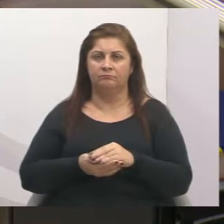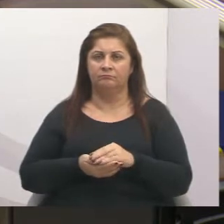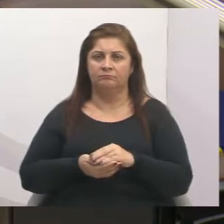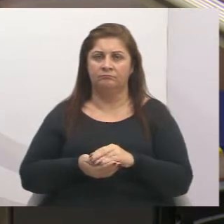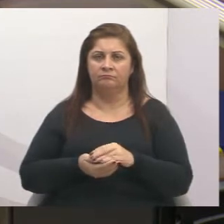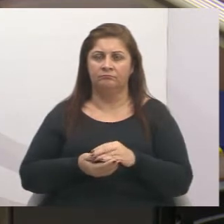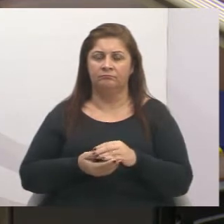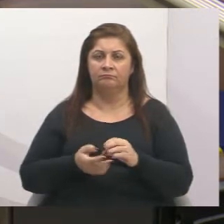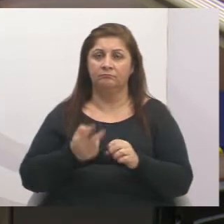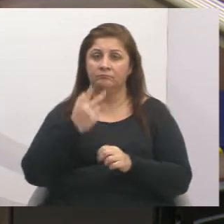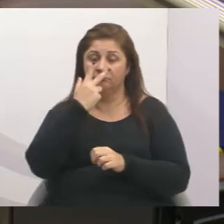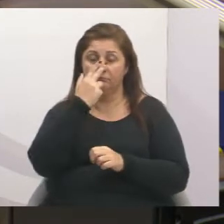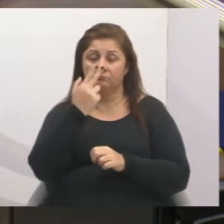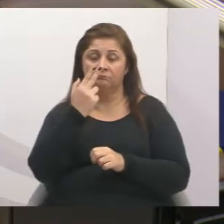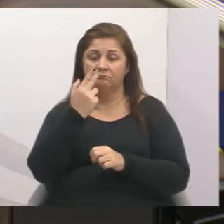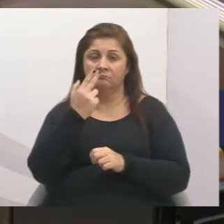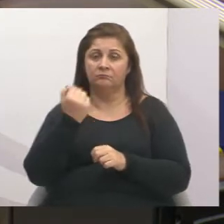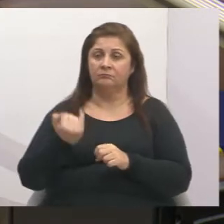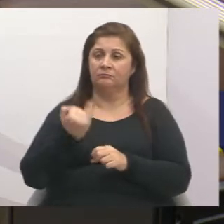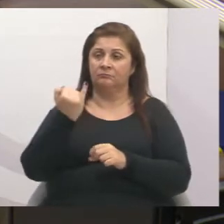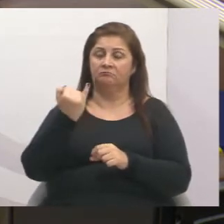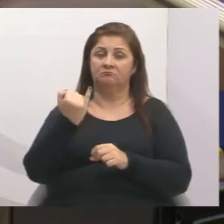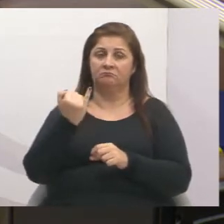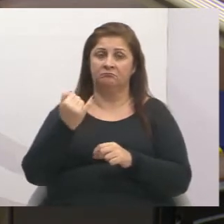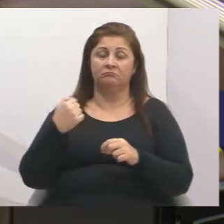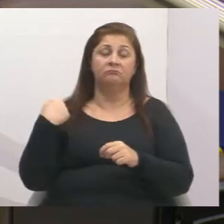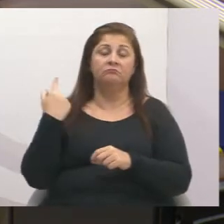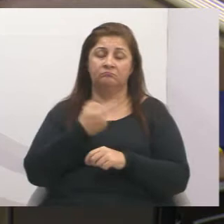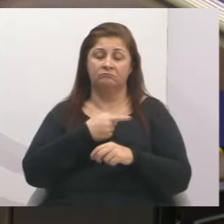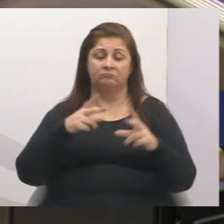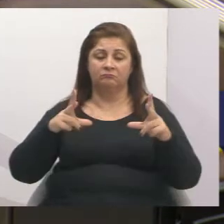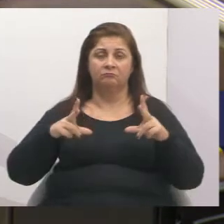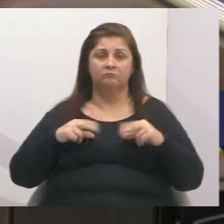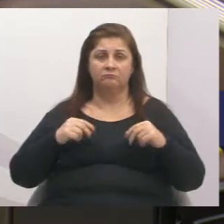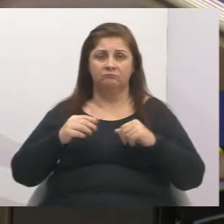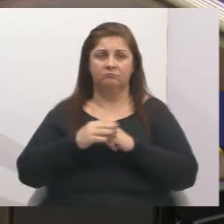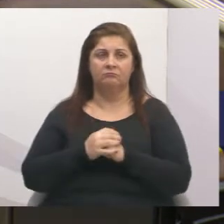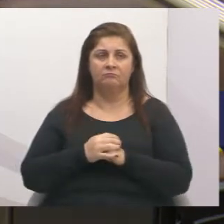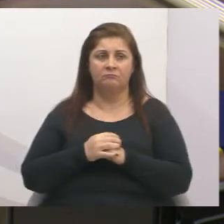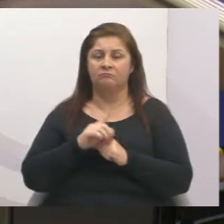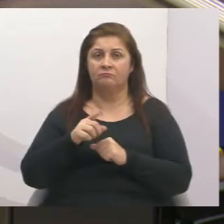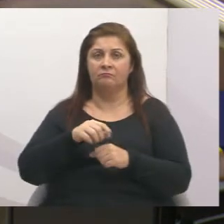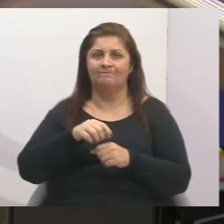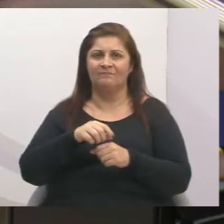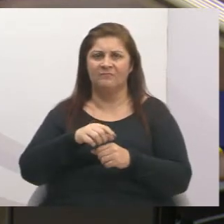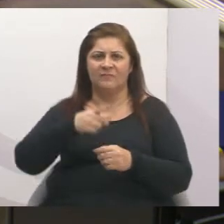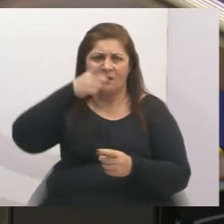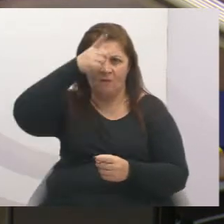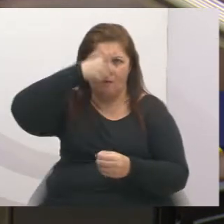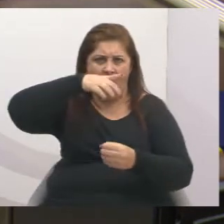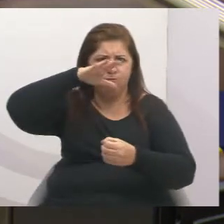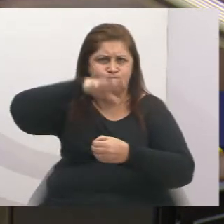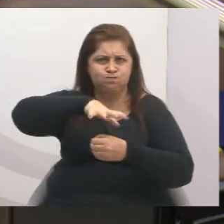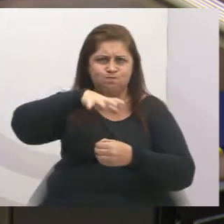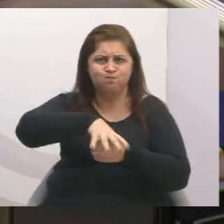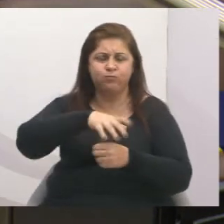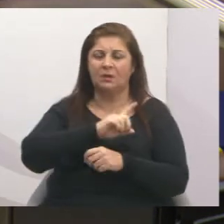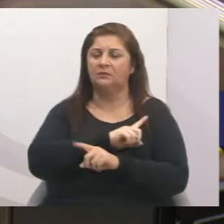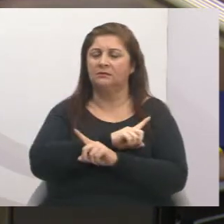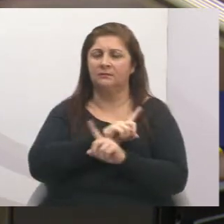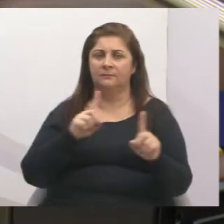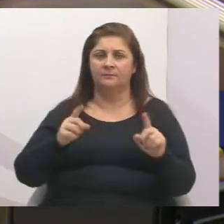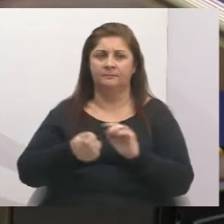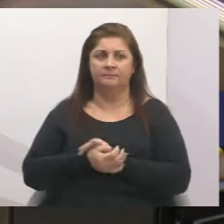um mérito de todos nós, sem dúvida. Não está sendo enfiado goela abaixo nada. Mas, por